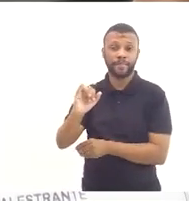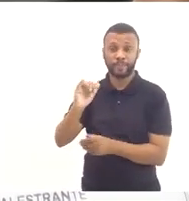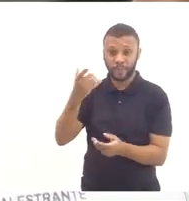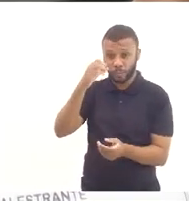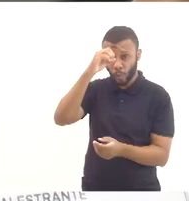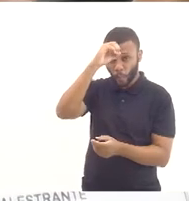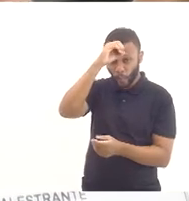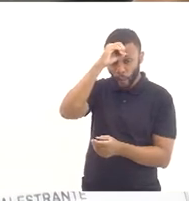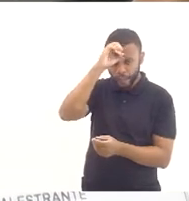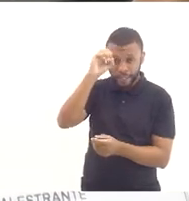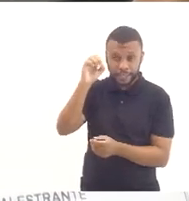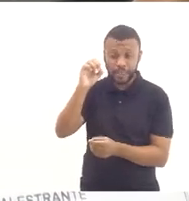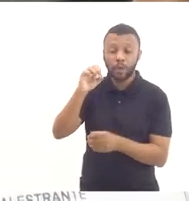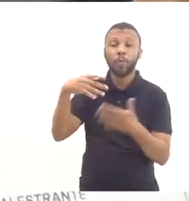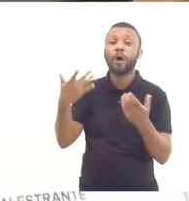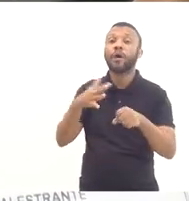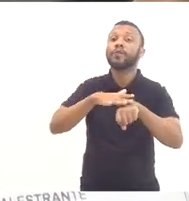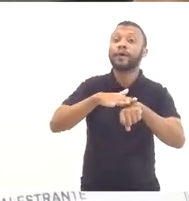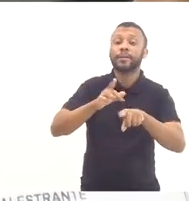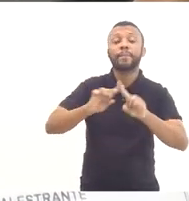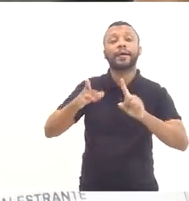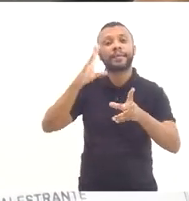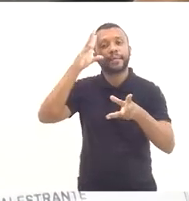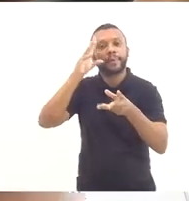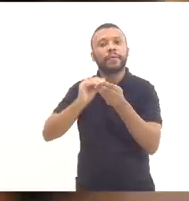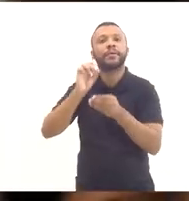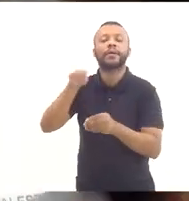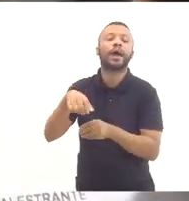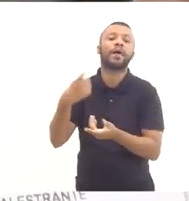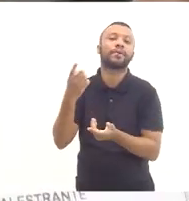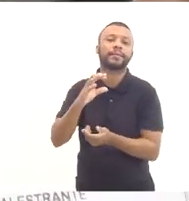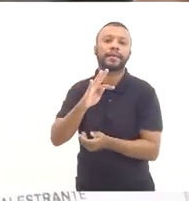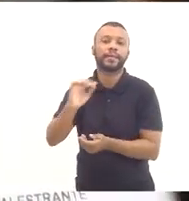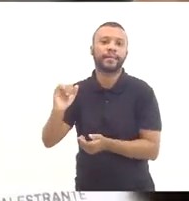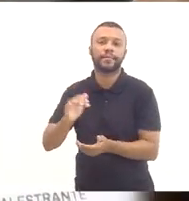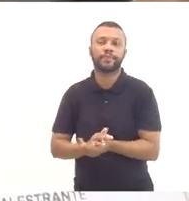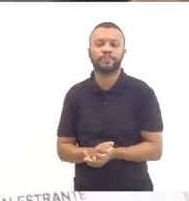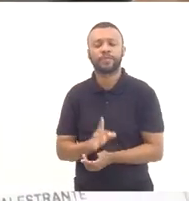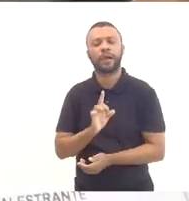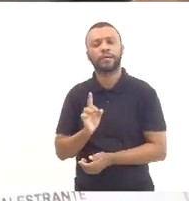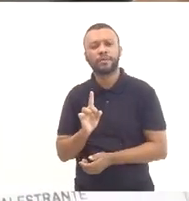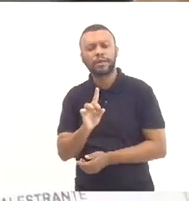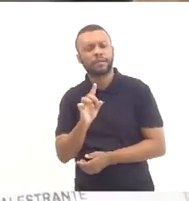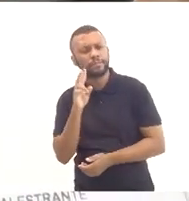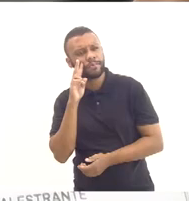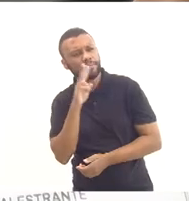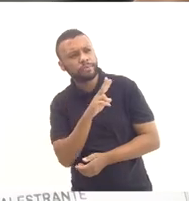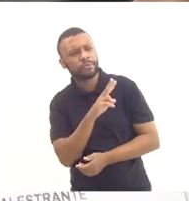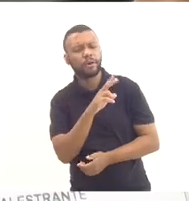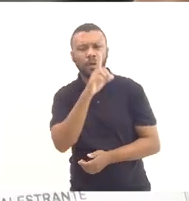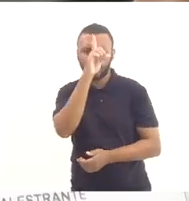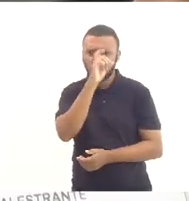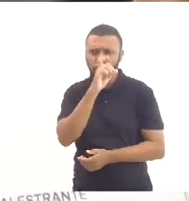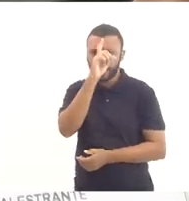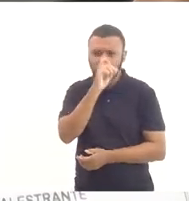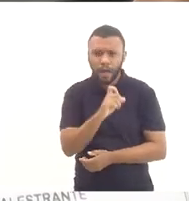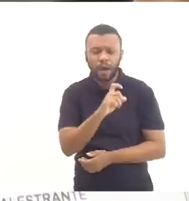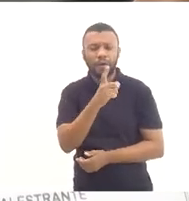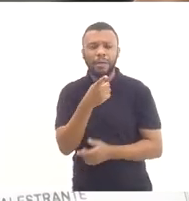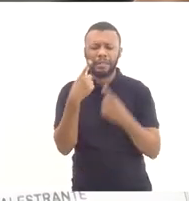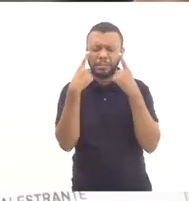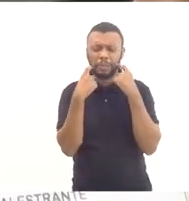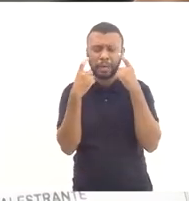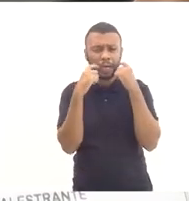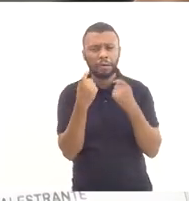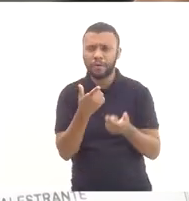doença mais sabia que era caso de ct&i eu passei na porta de um hospital que não era meu destino final mas como ele chorava muito eu falei pro